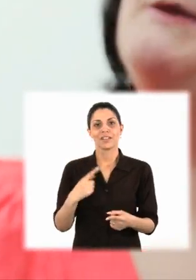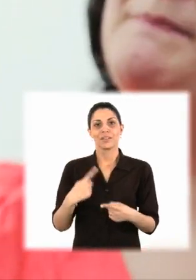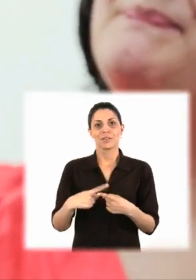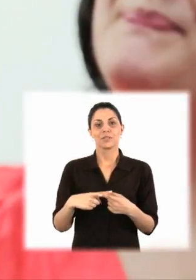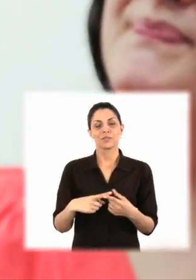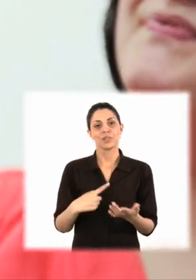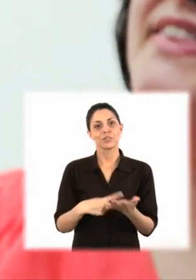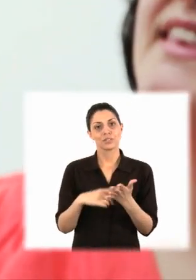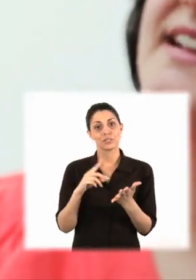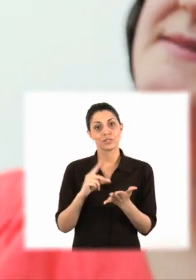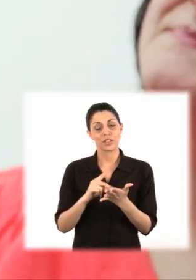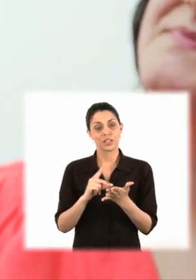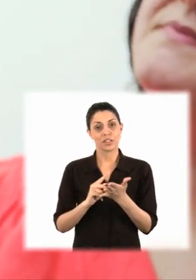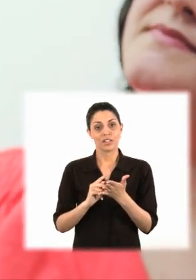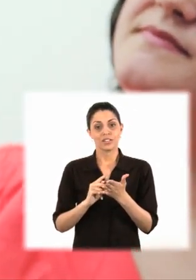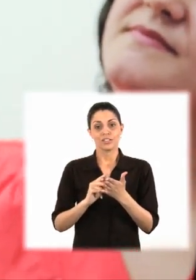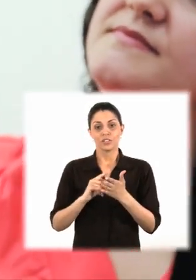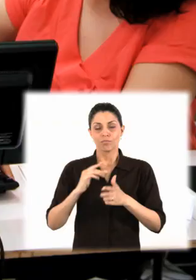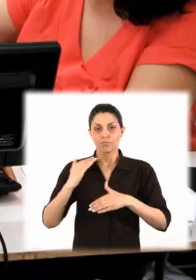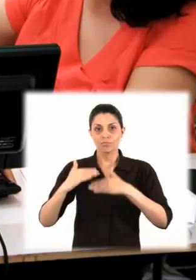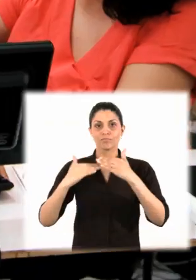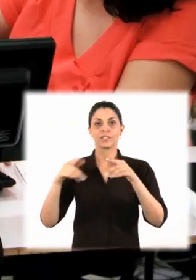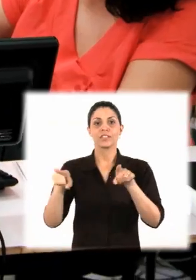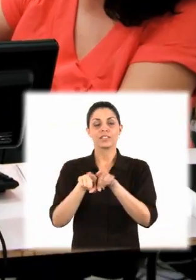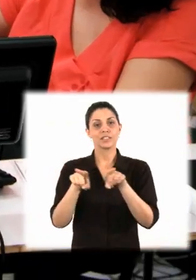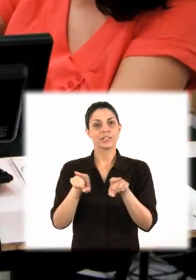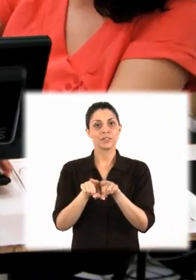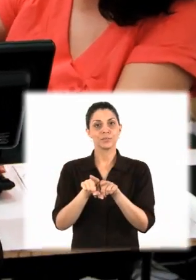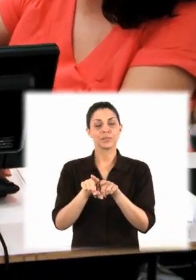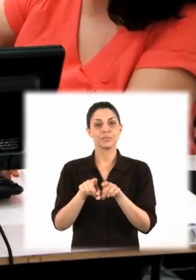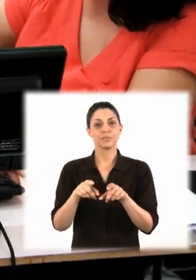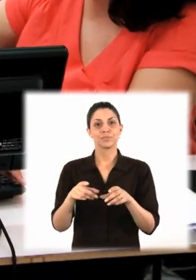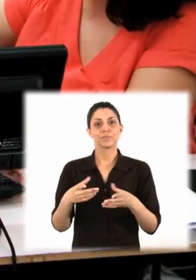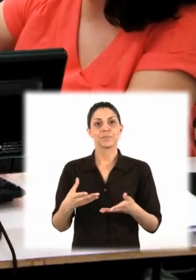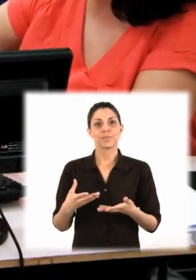causa que só assim vai poder não só servir para mim, mas como também para